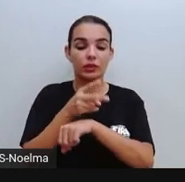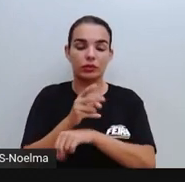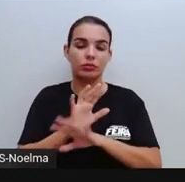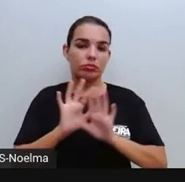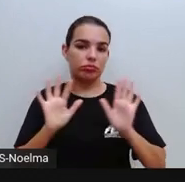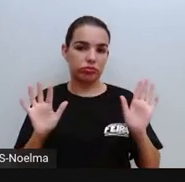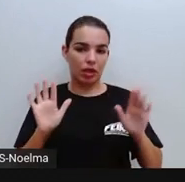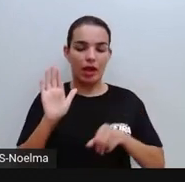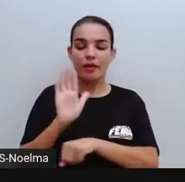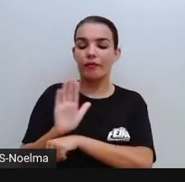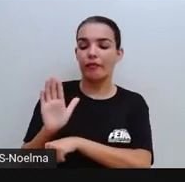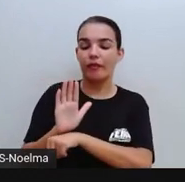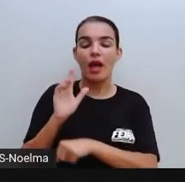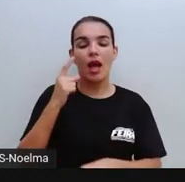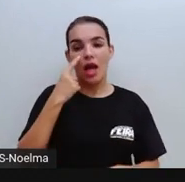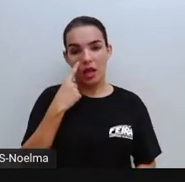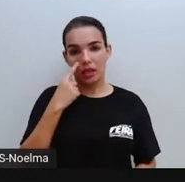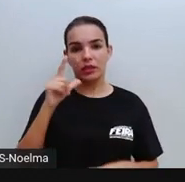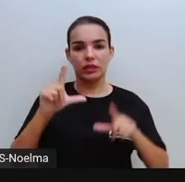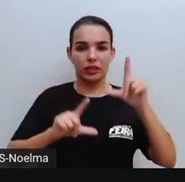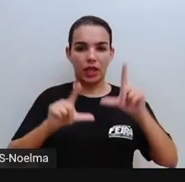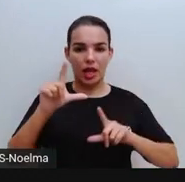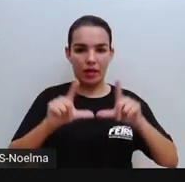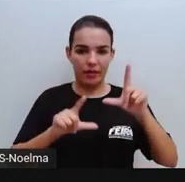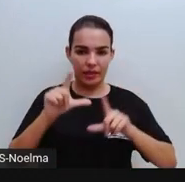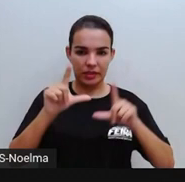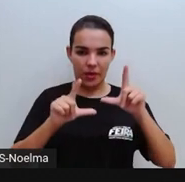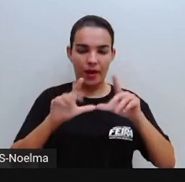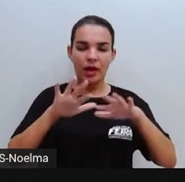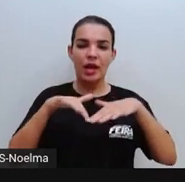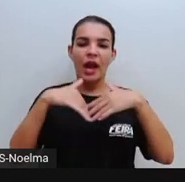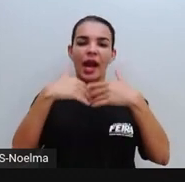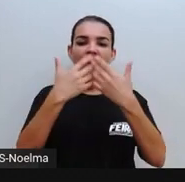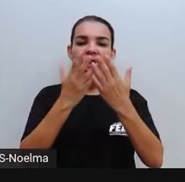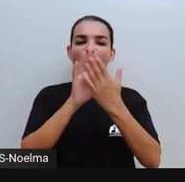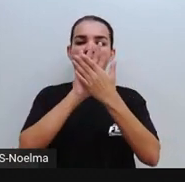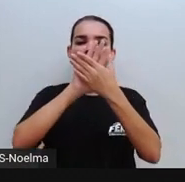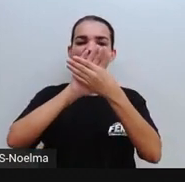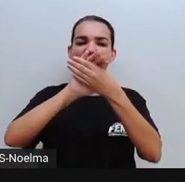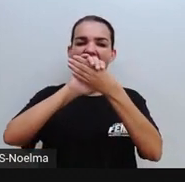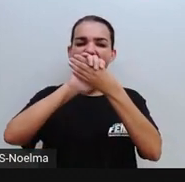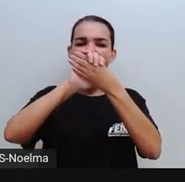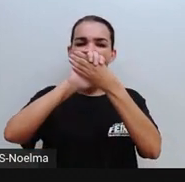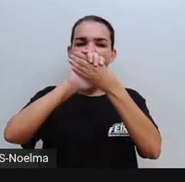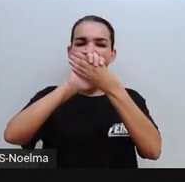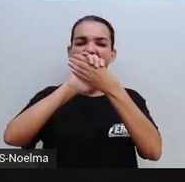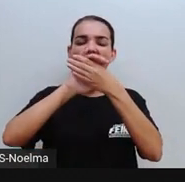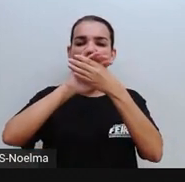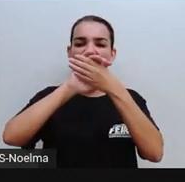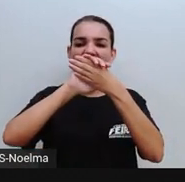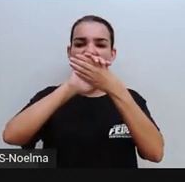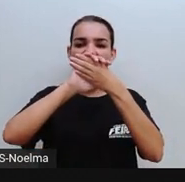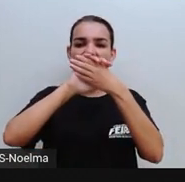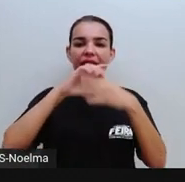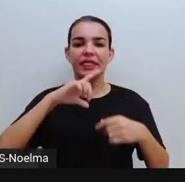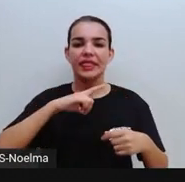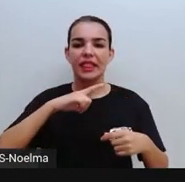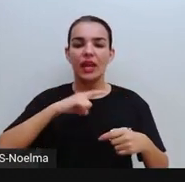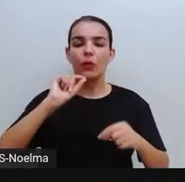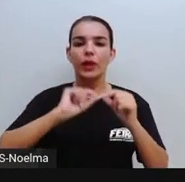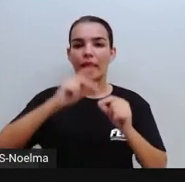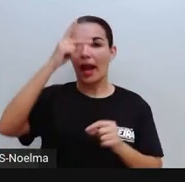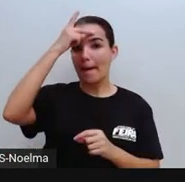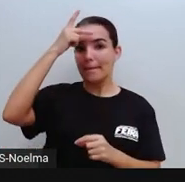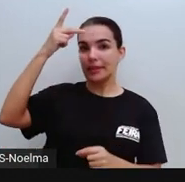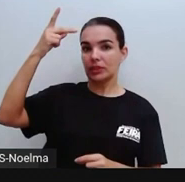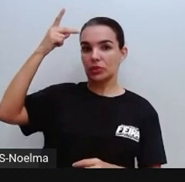bom é esses essas notícias elas são apresentadas pelo Âncora um jornalista de que o